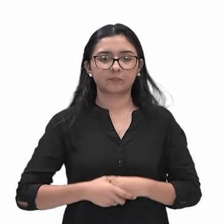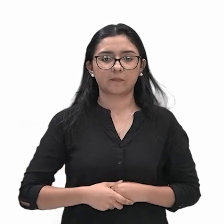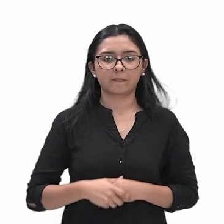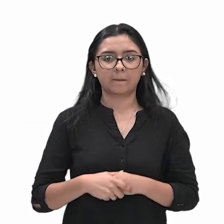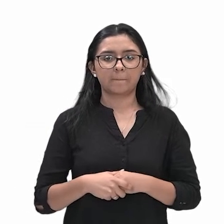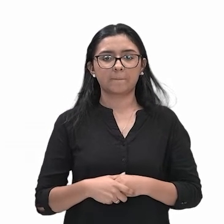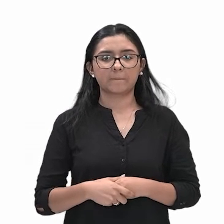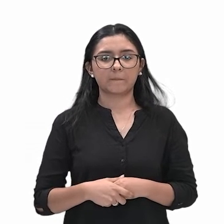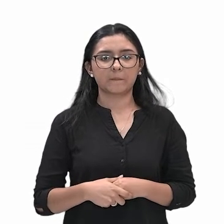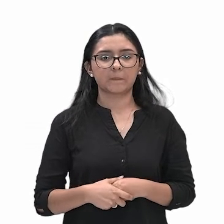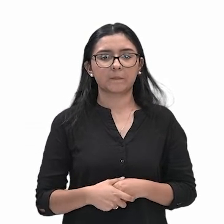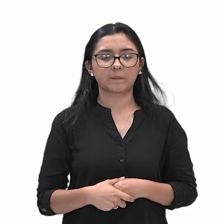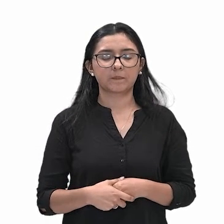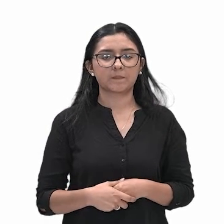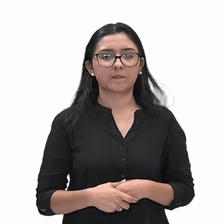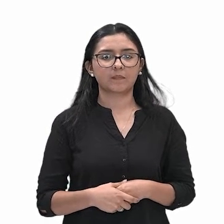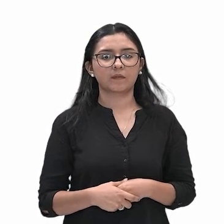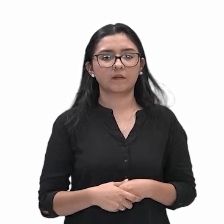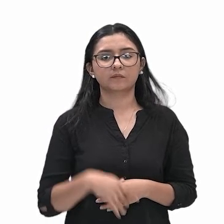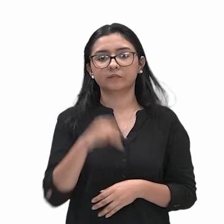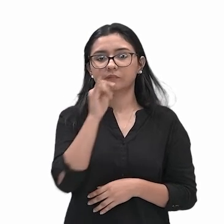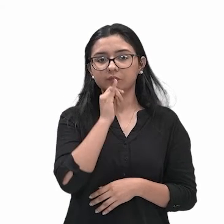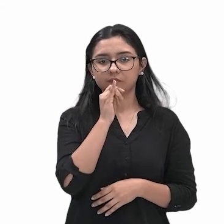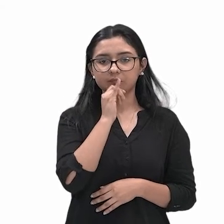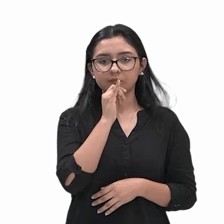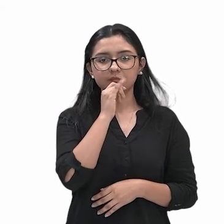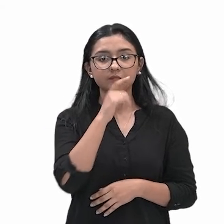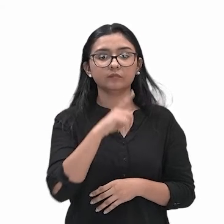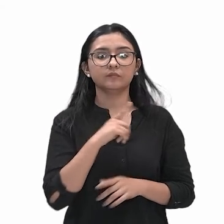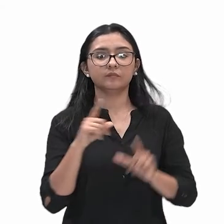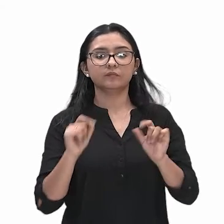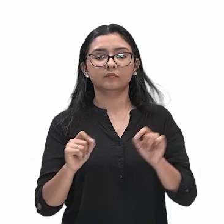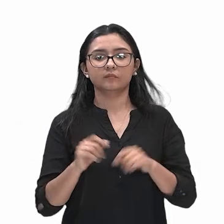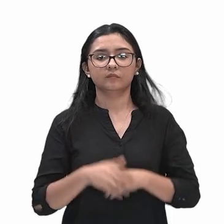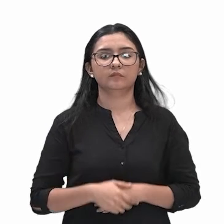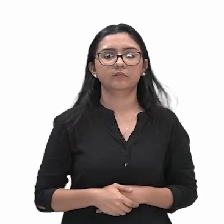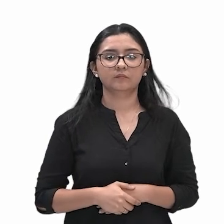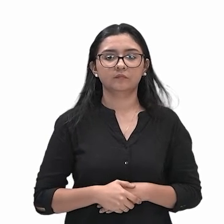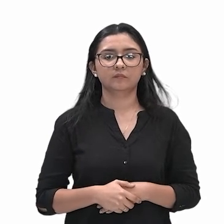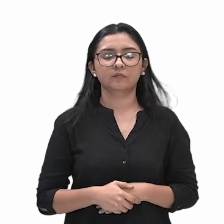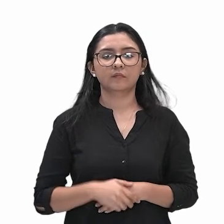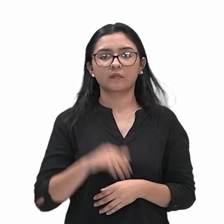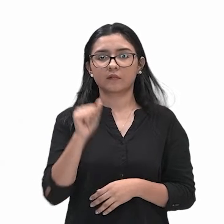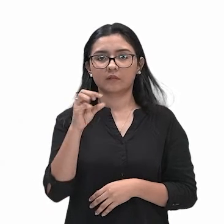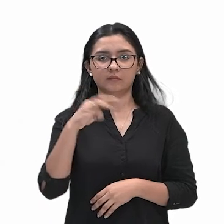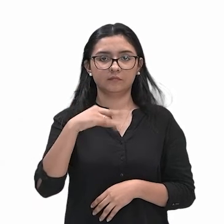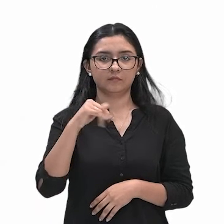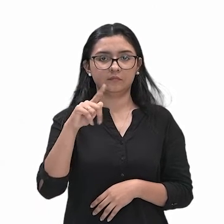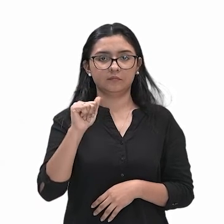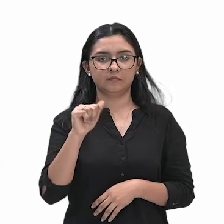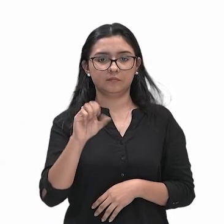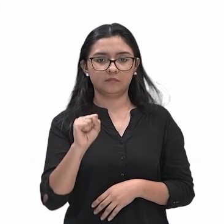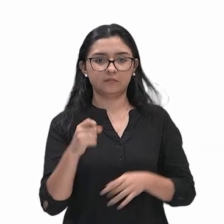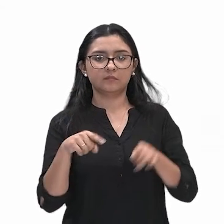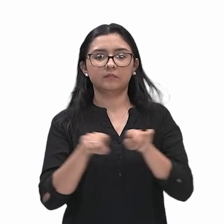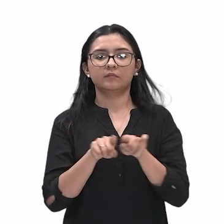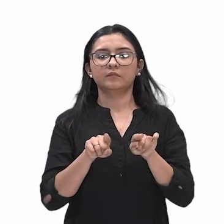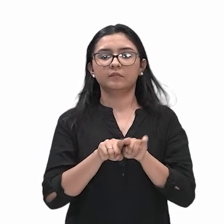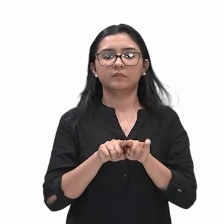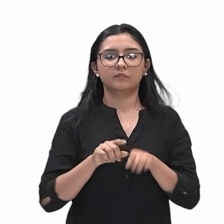de açúcares. Exemplos, né, que nós temos a amilase, mas também temos aí a maltase,